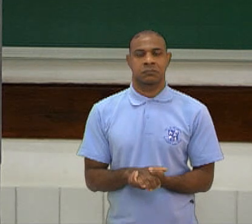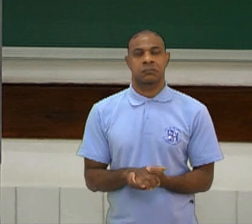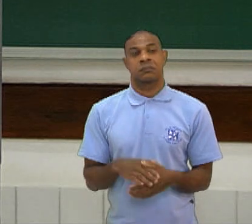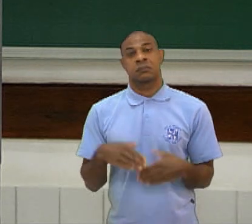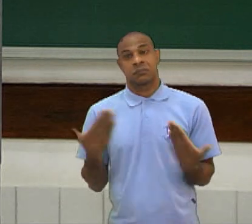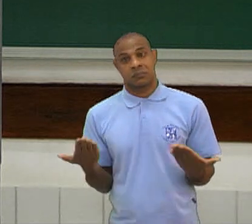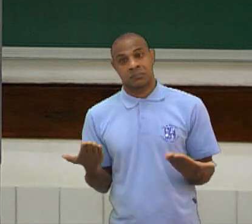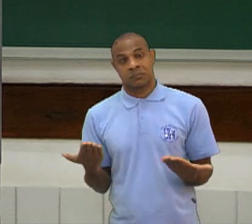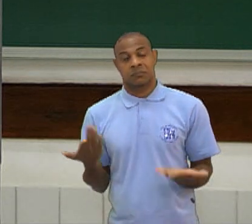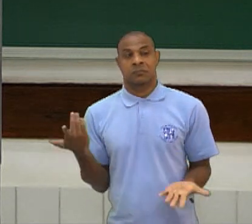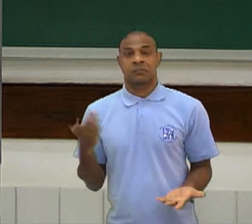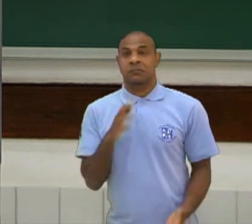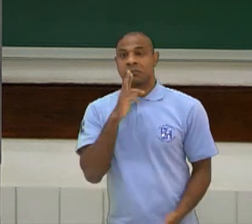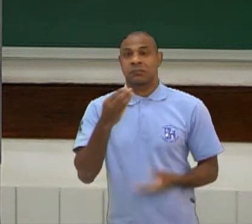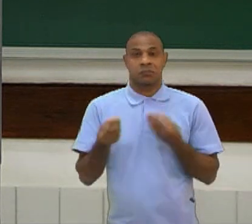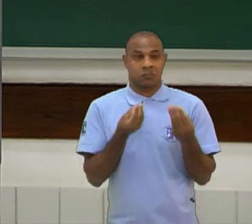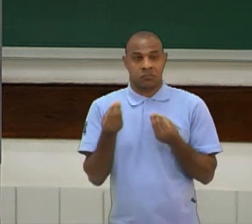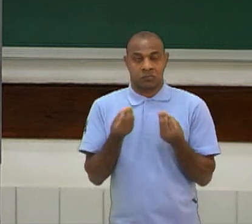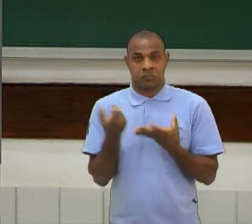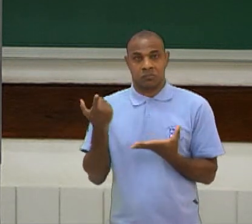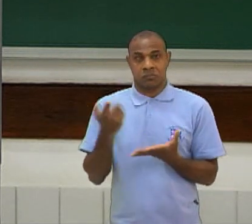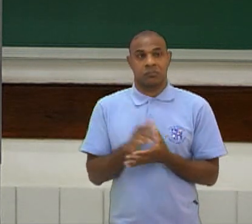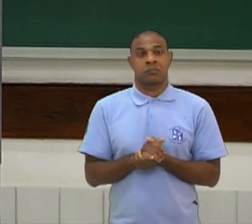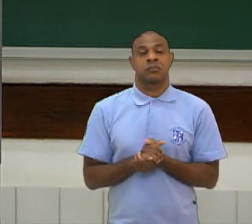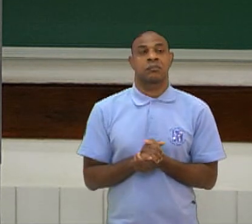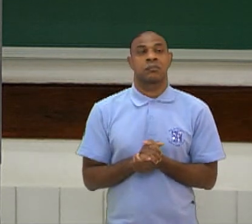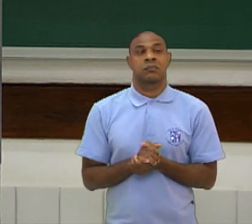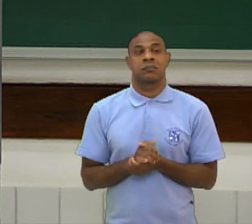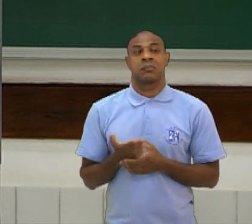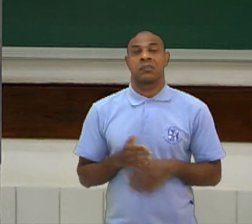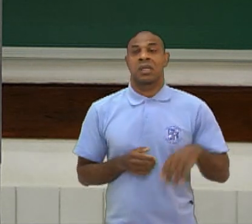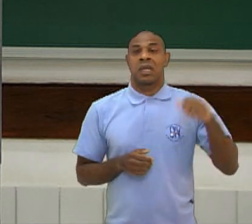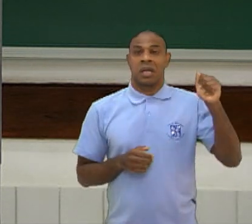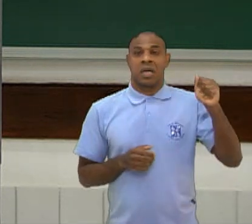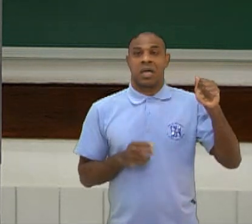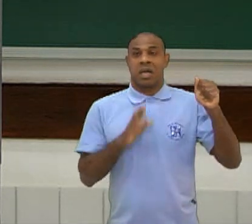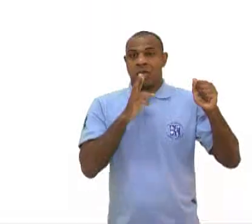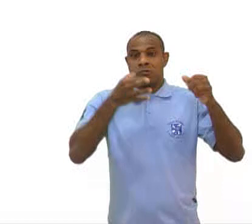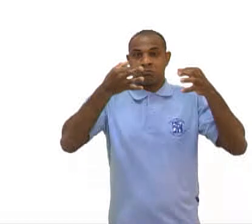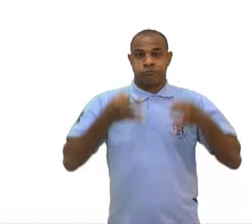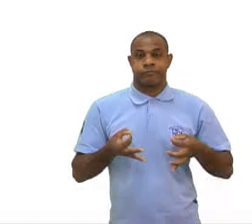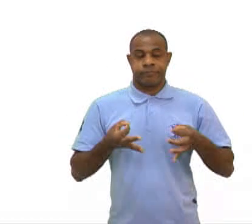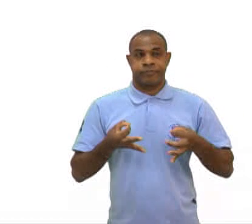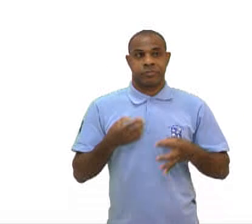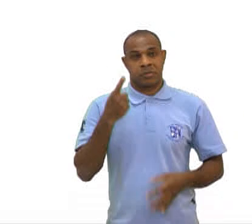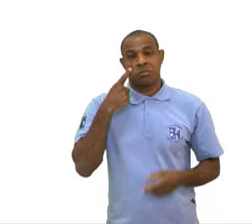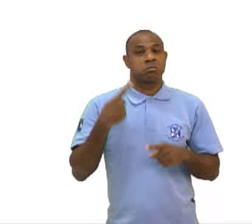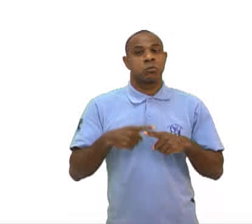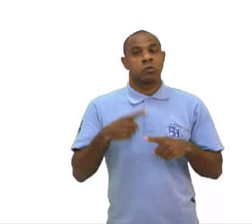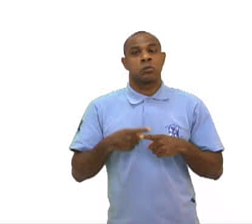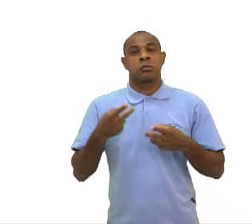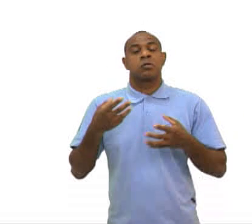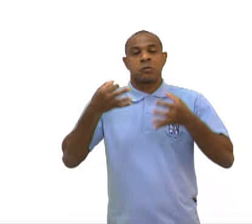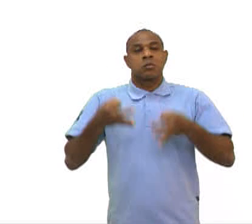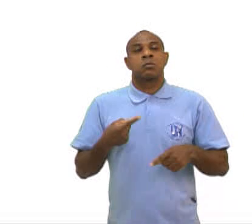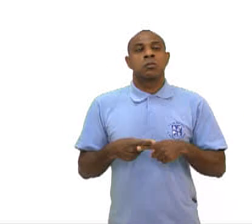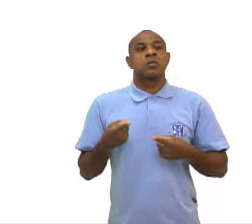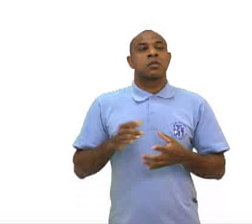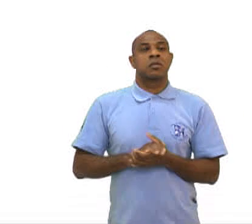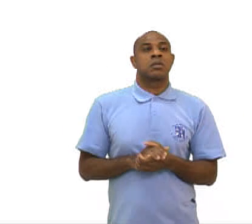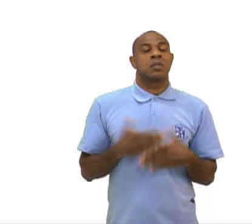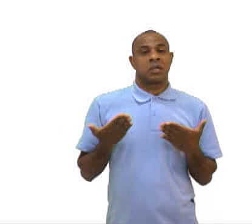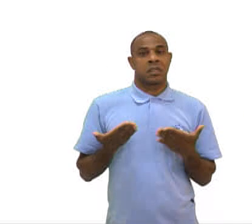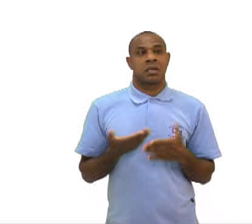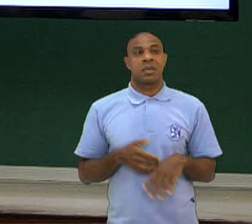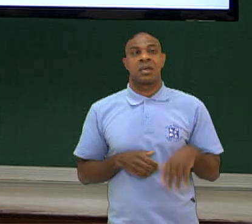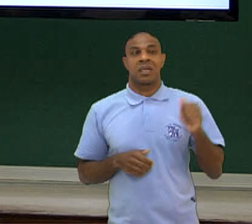Então vamos lá ver qual é a resposta da nossa questão modelo Enem. A letra A é a resposta correta, vejamos por que ela está correta. Então,